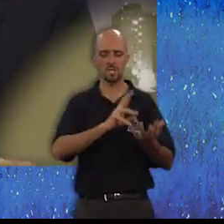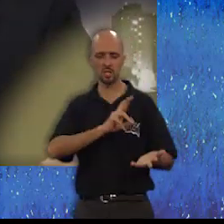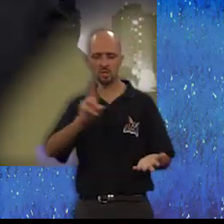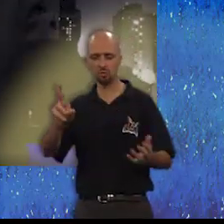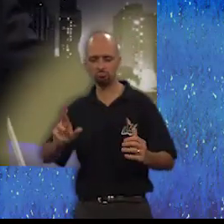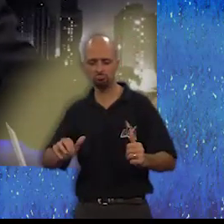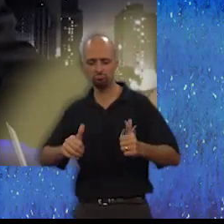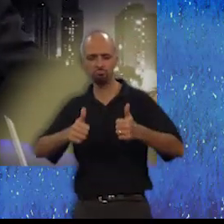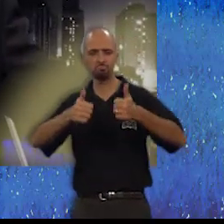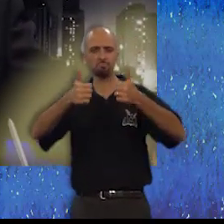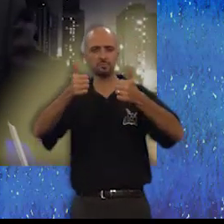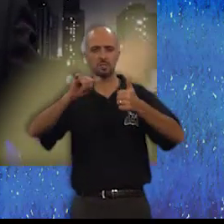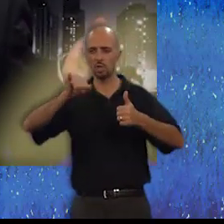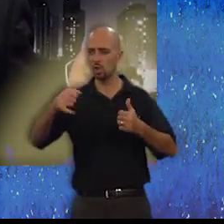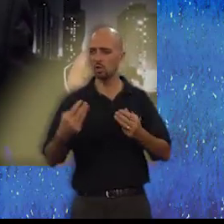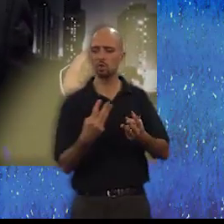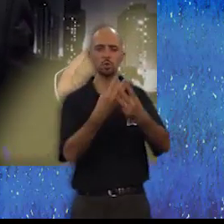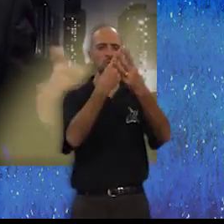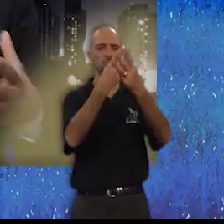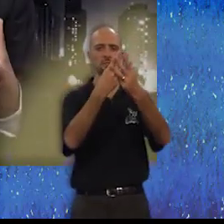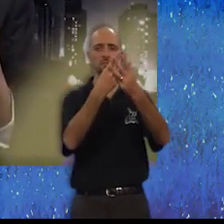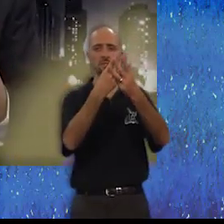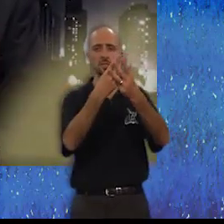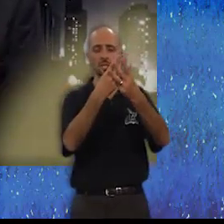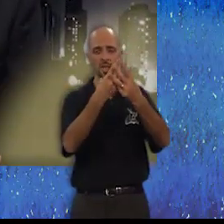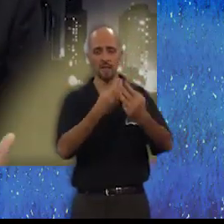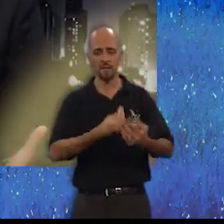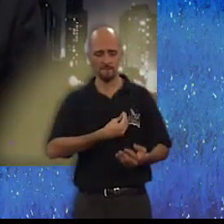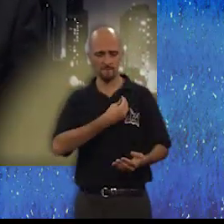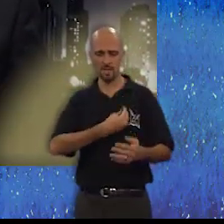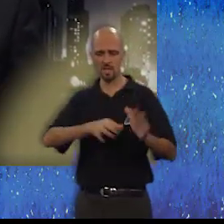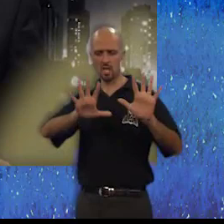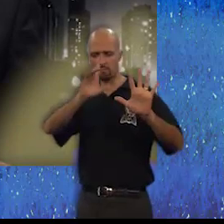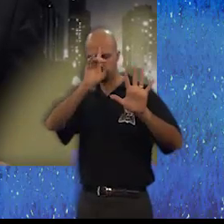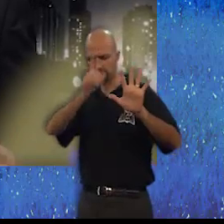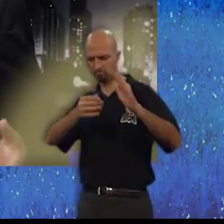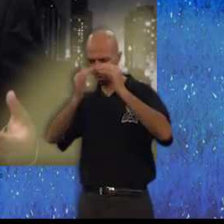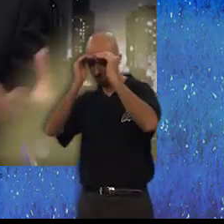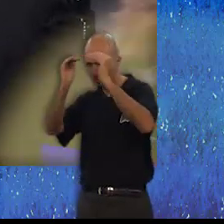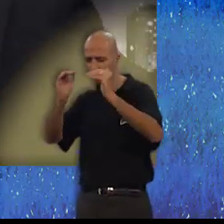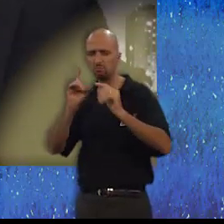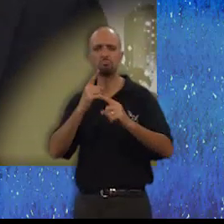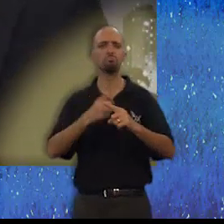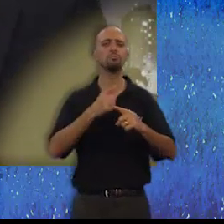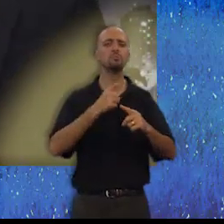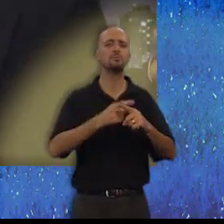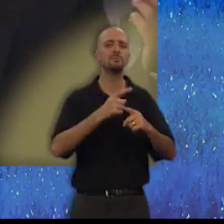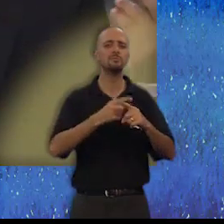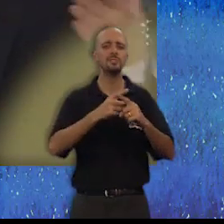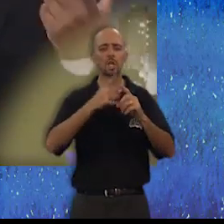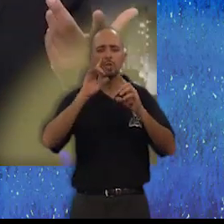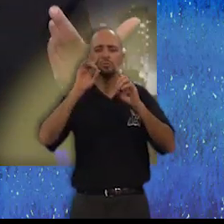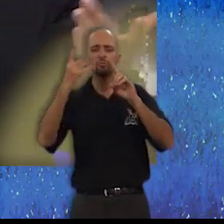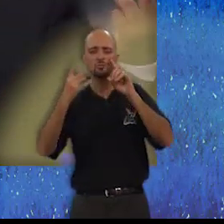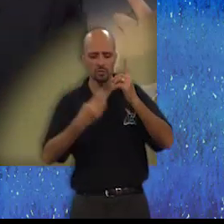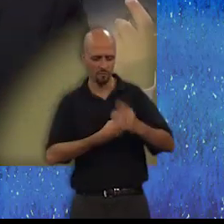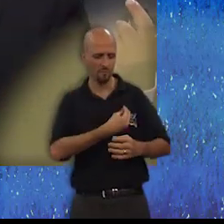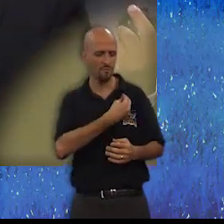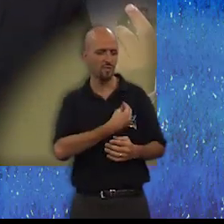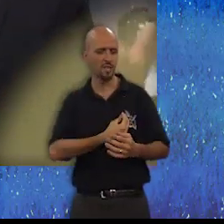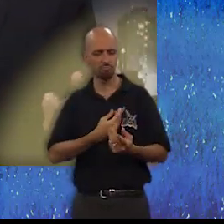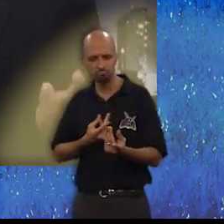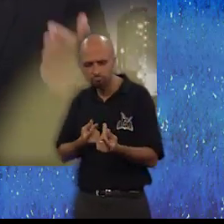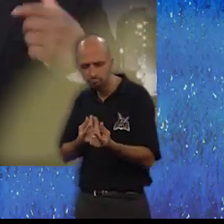religiosa, se nasceu num lar religioso, se ele tem os princípios da Bíblia, então por que a dúvida sobre a vida